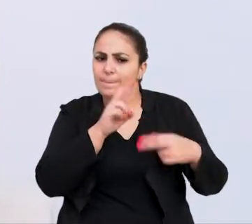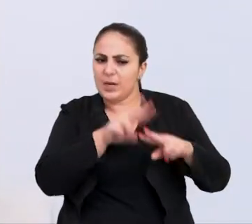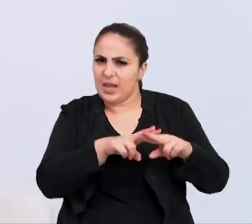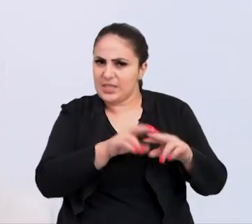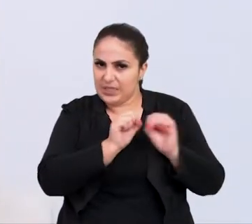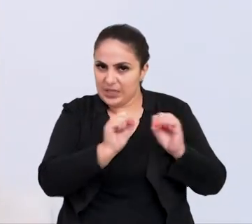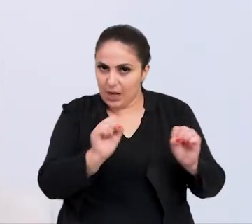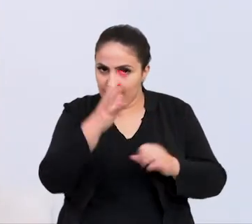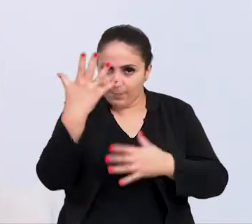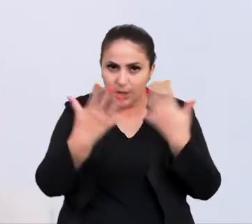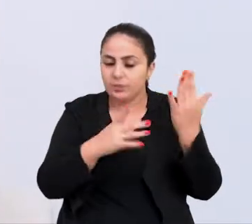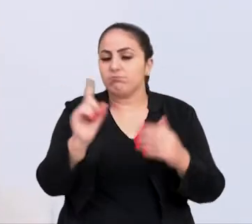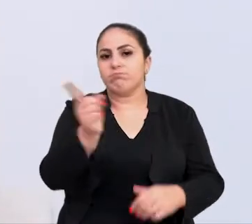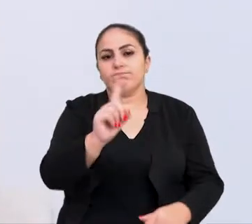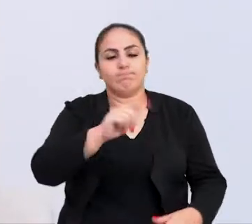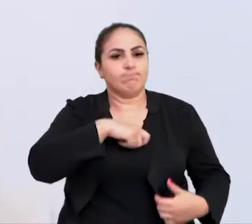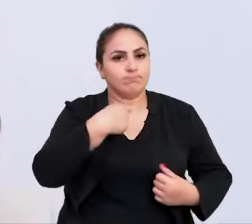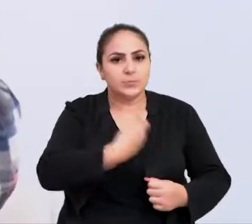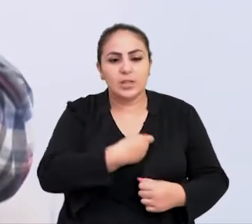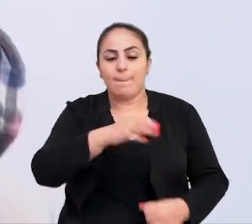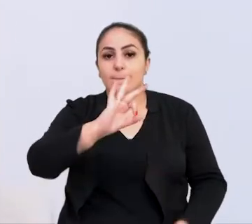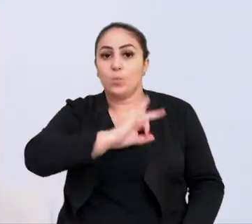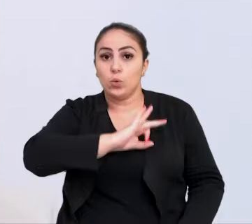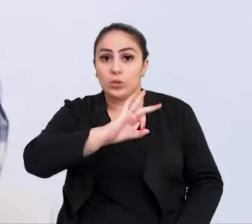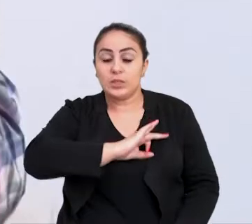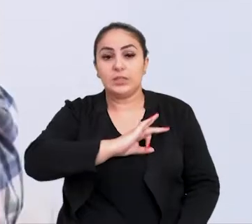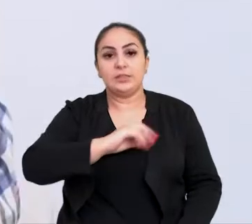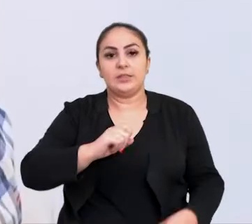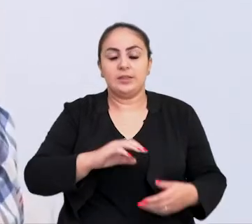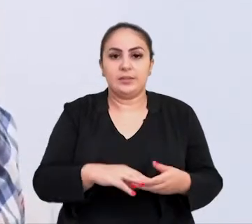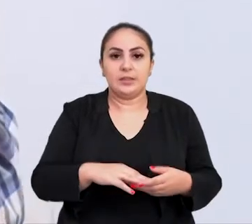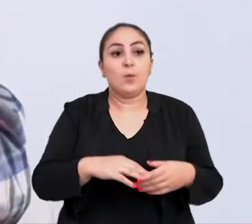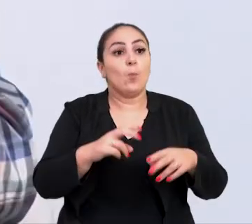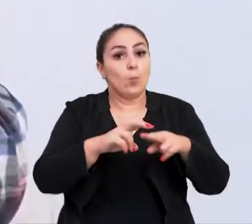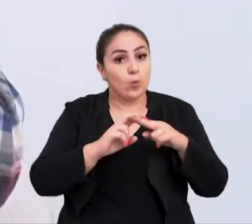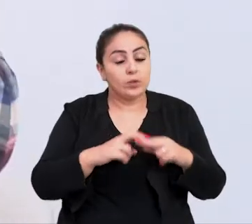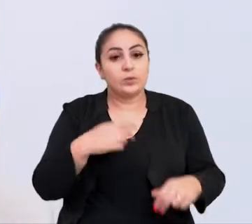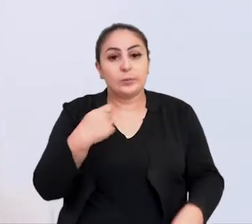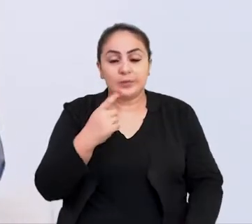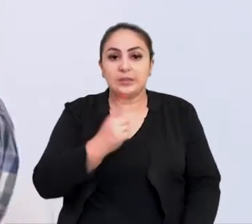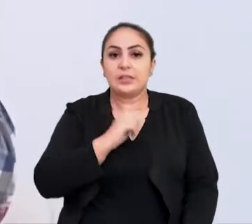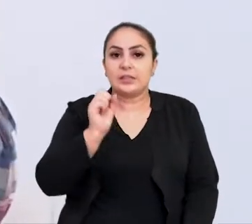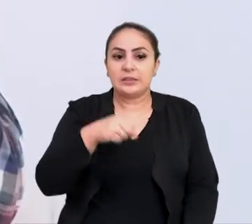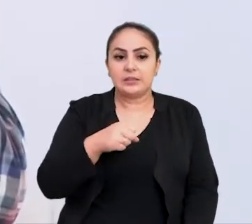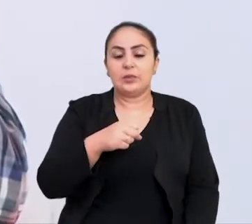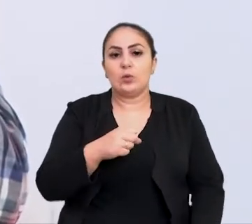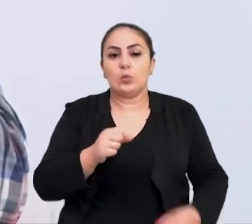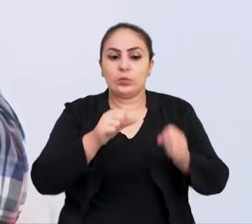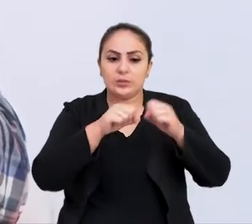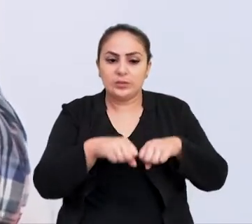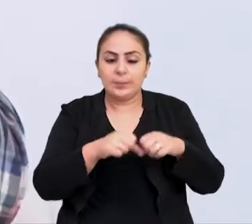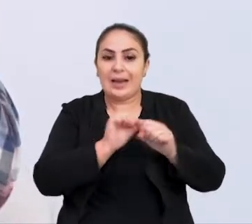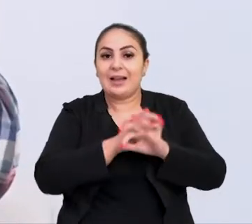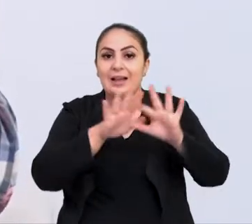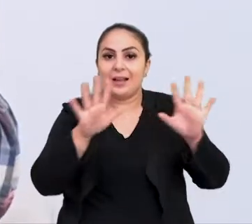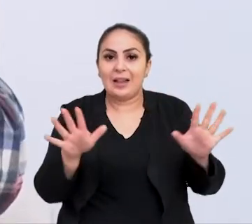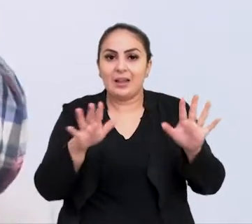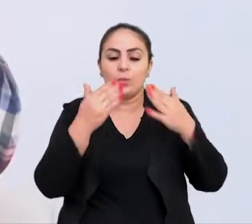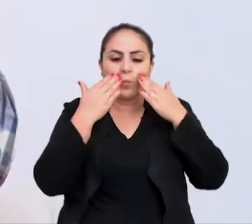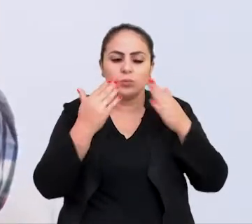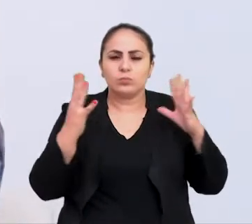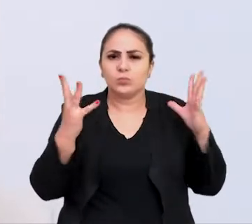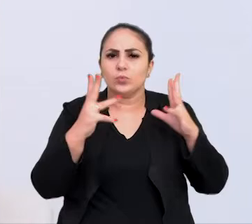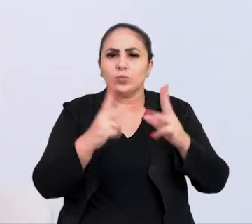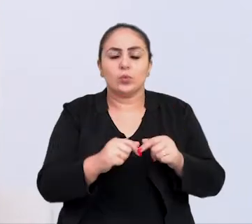é a Secretaria do Meio Ambiente, é a delegacia, é a polícia, é a brigada. Então tem que ter um sistema bem claro,